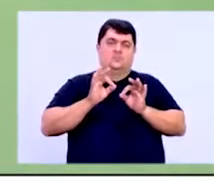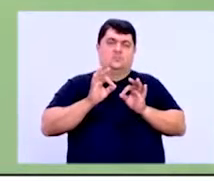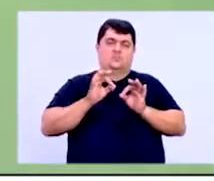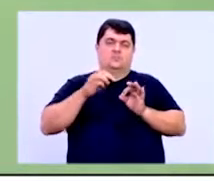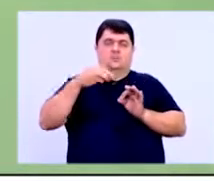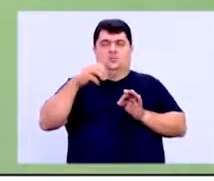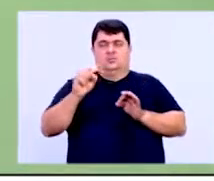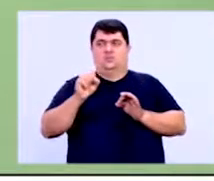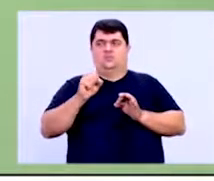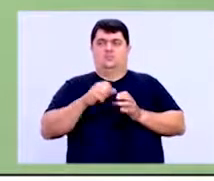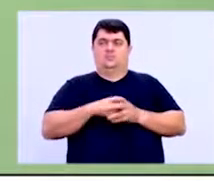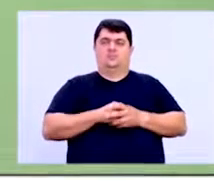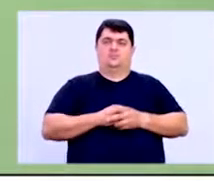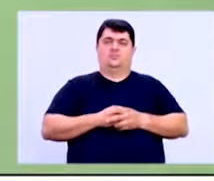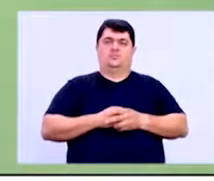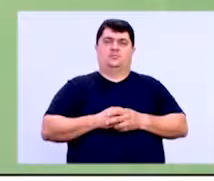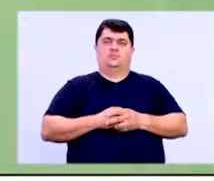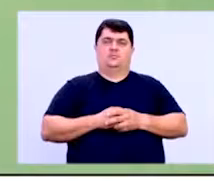segurança.